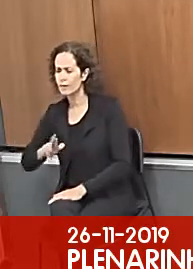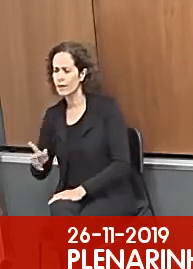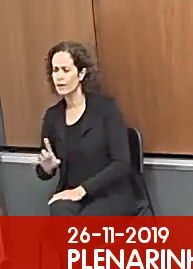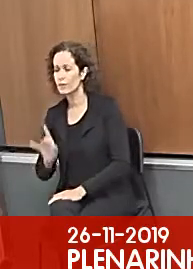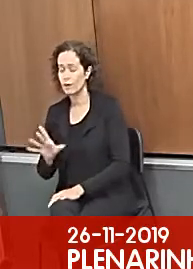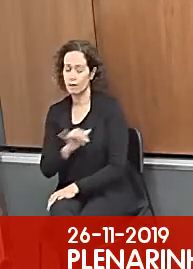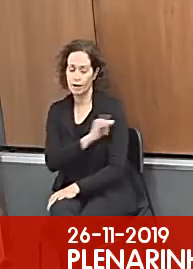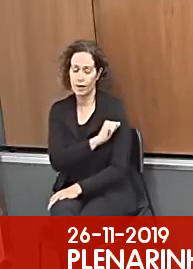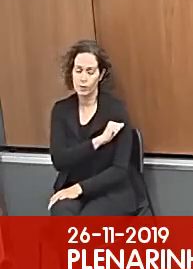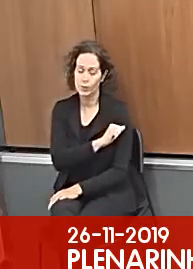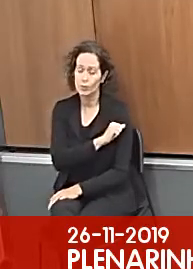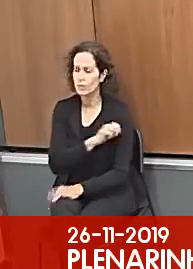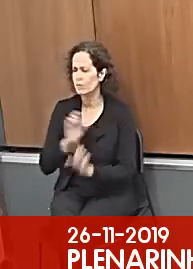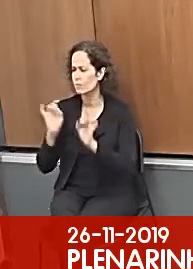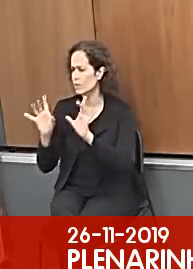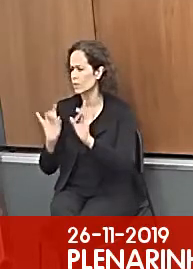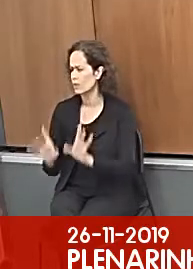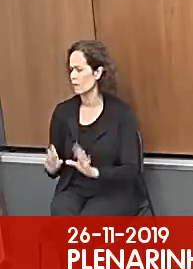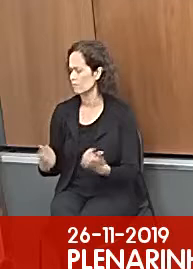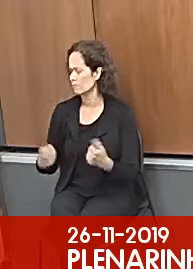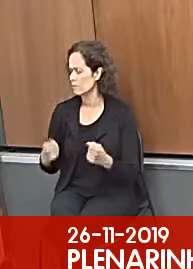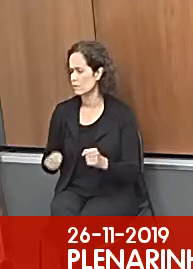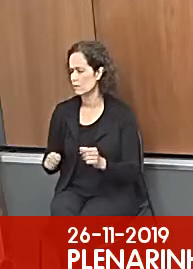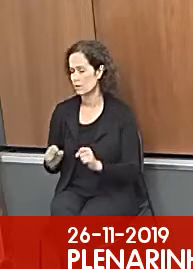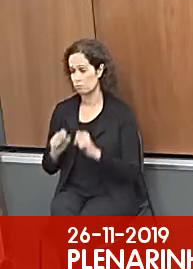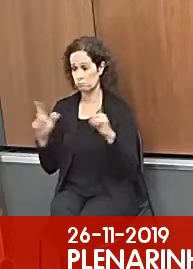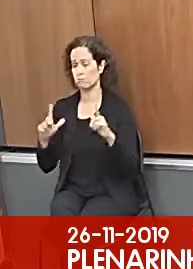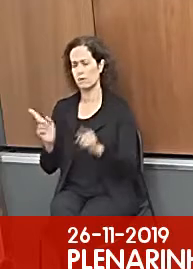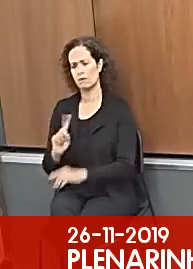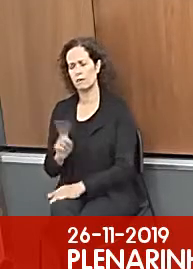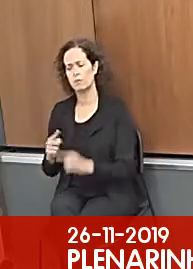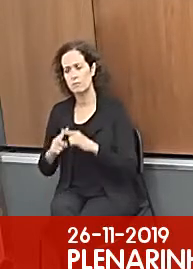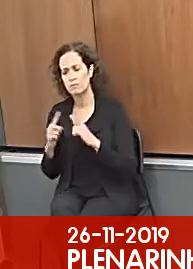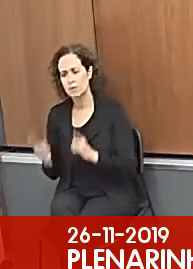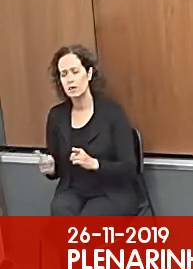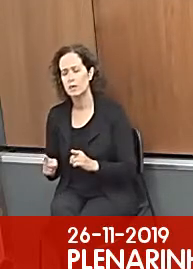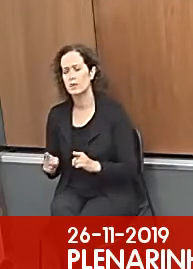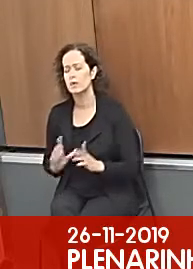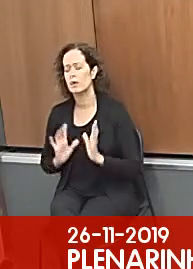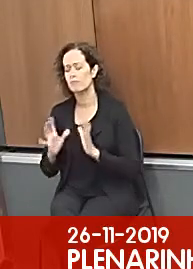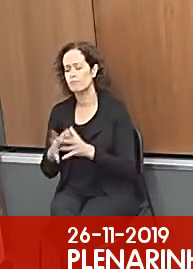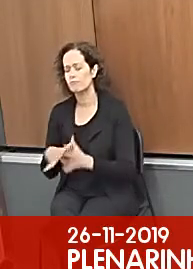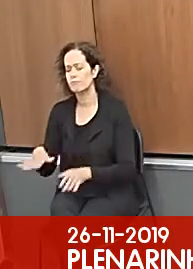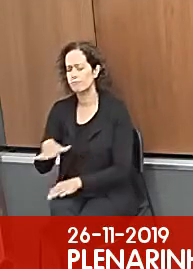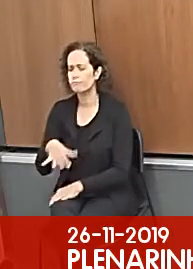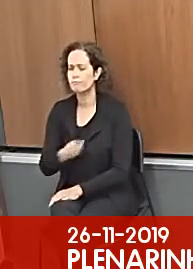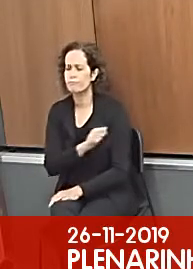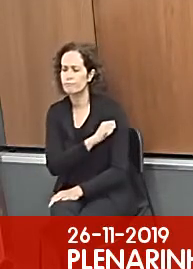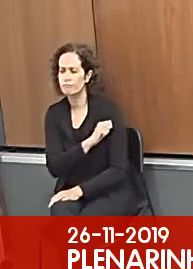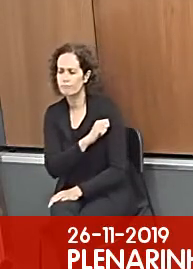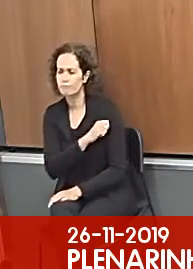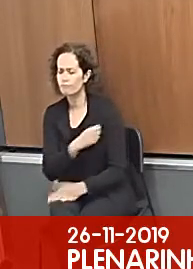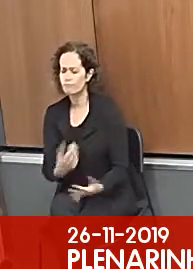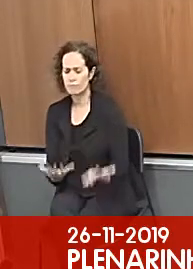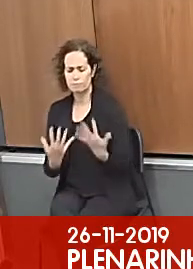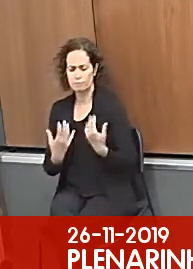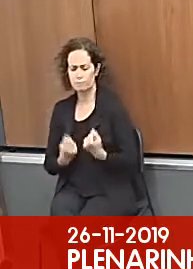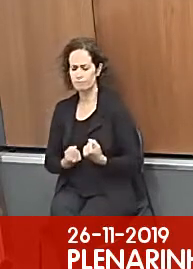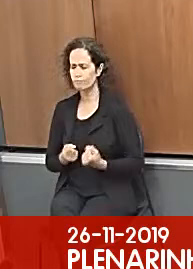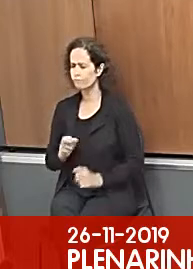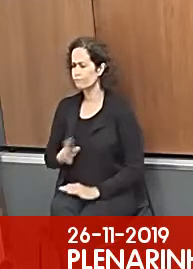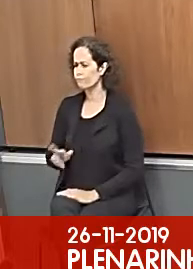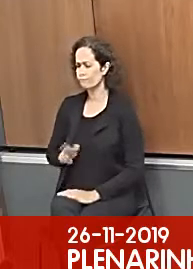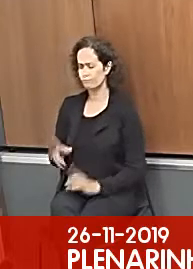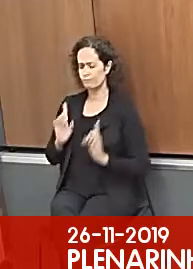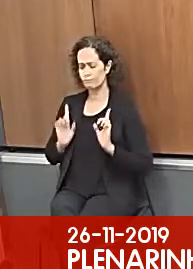aluno especial que precisa de ser acordado, não. O nosso alunado que não acolhe o deficiente precisa